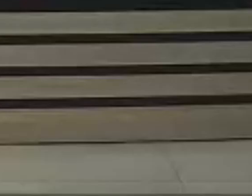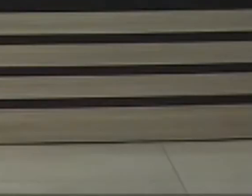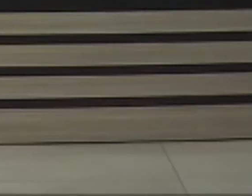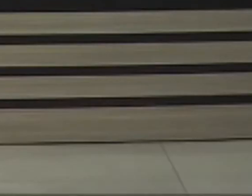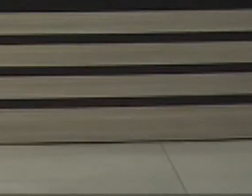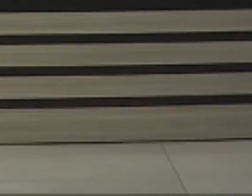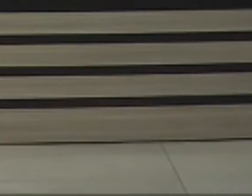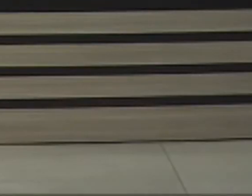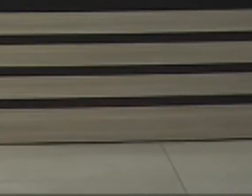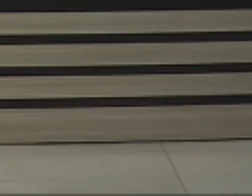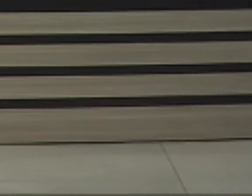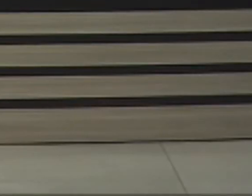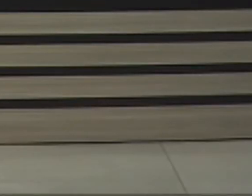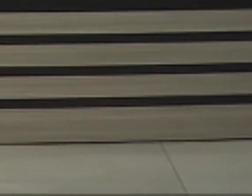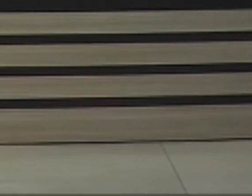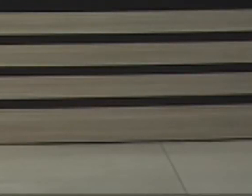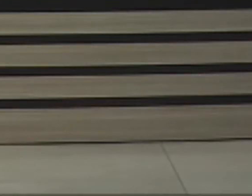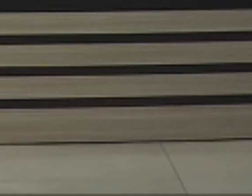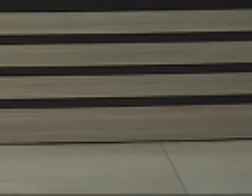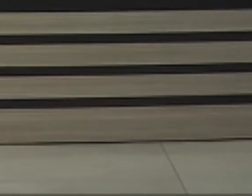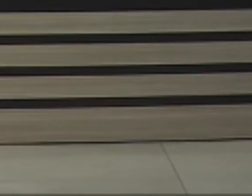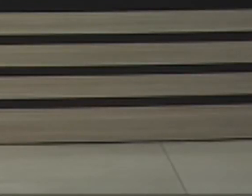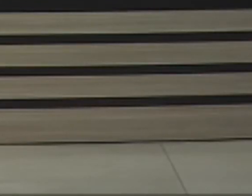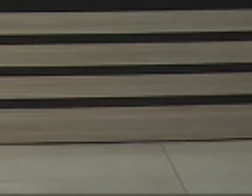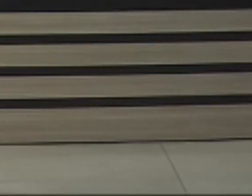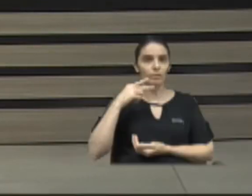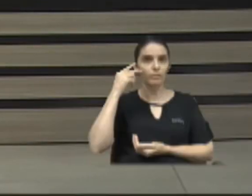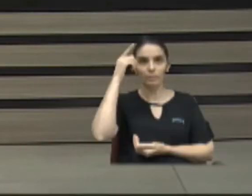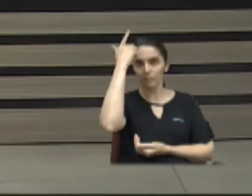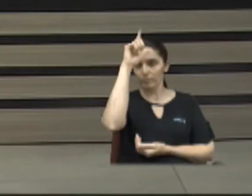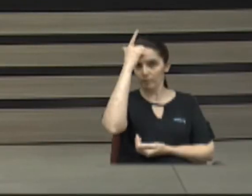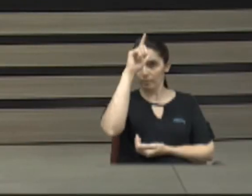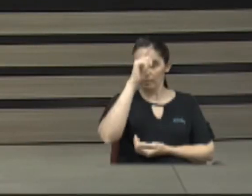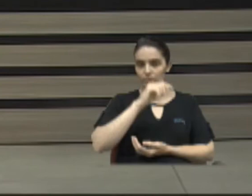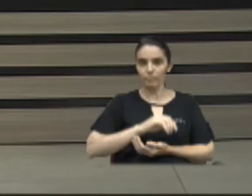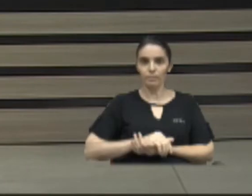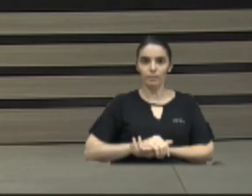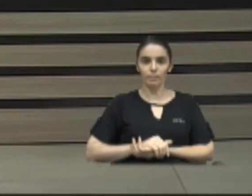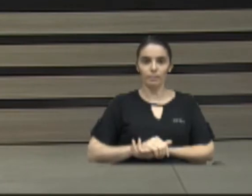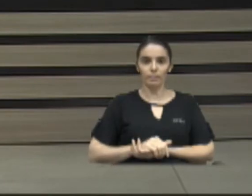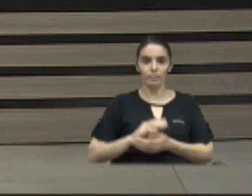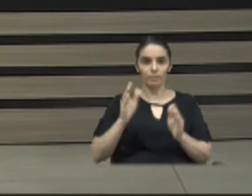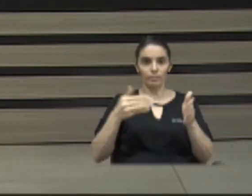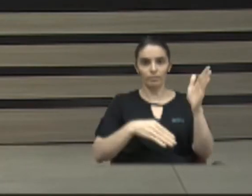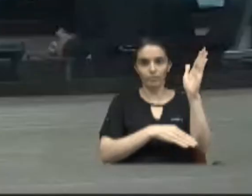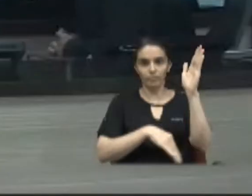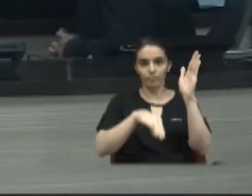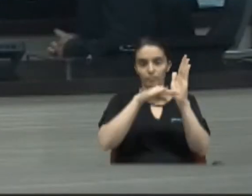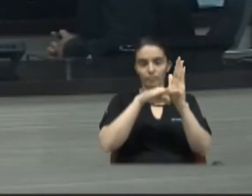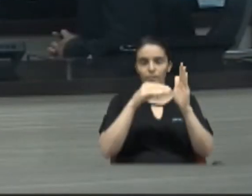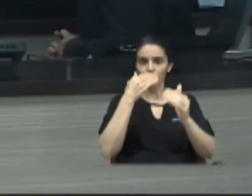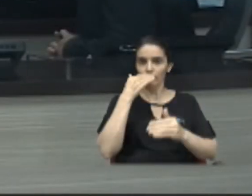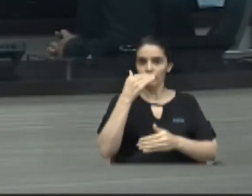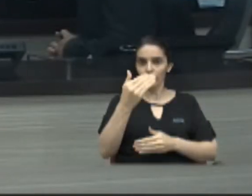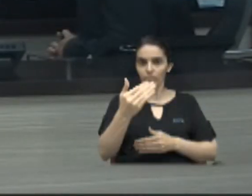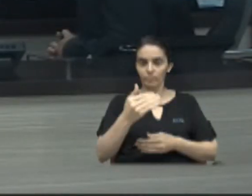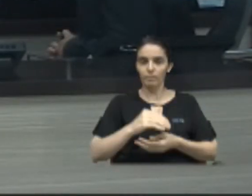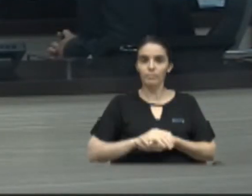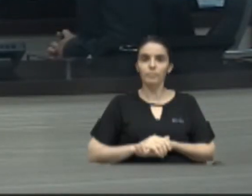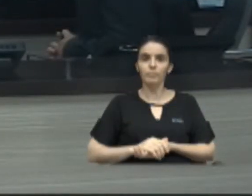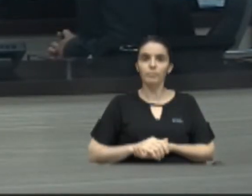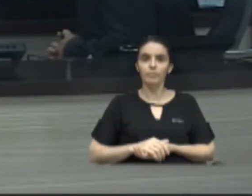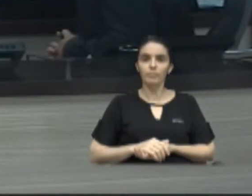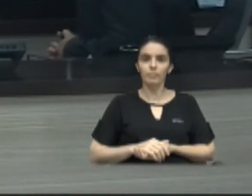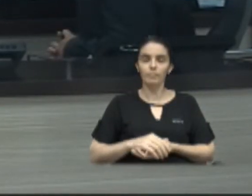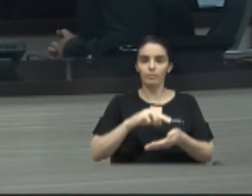Você está acompanhando. É aberto. Questão de ordem, senhor presidente. Questão de ordem, vereador Alemão. Então, senhor presidente, já que houve a inversão, para agilizar os trabalhos, peço